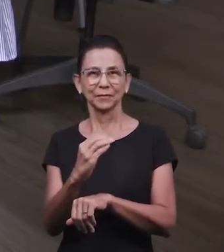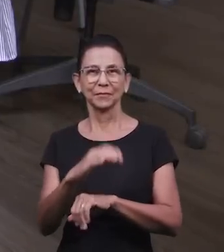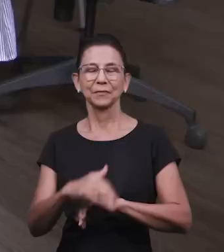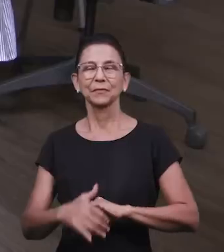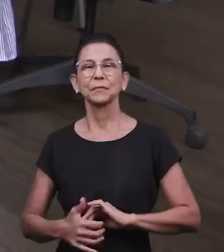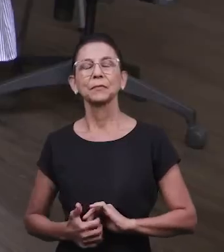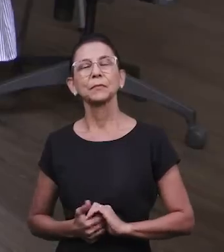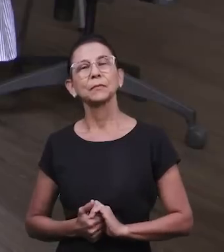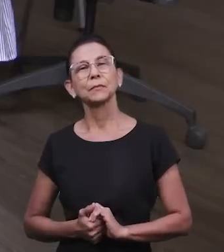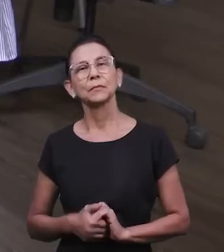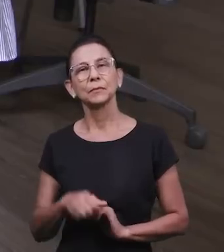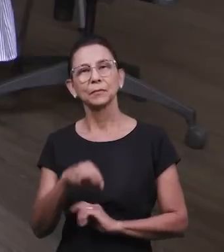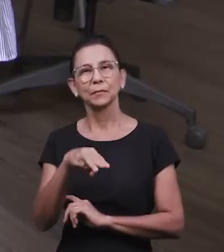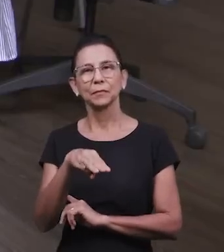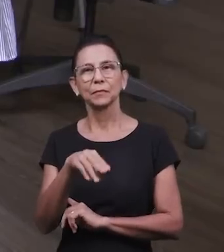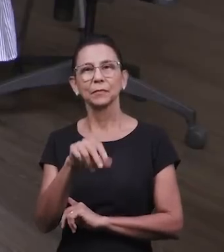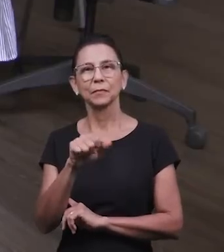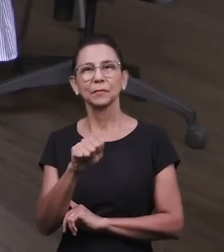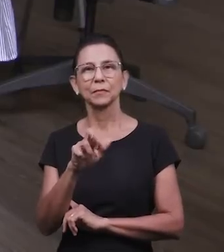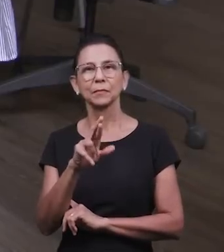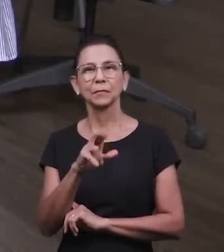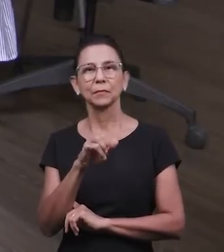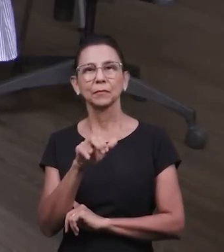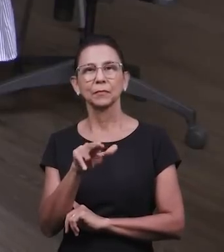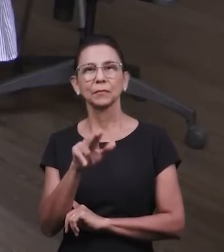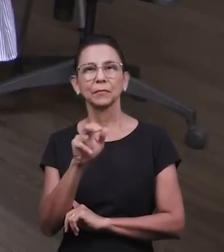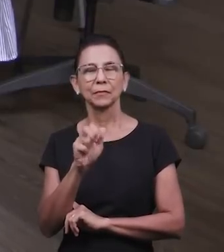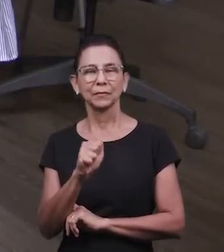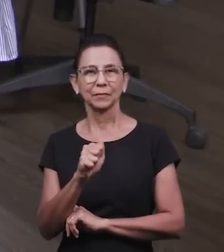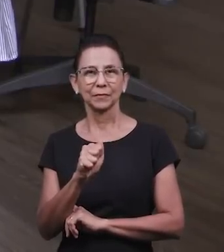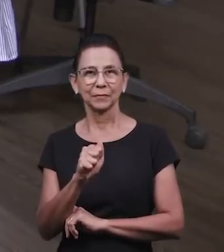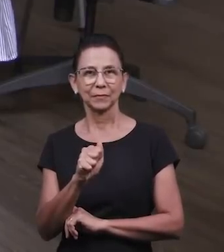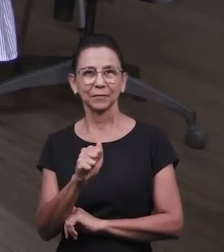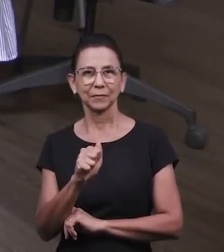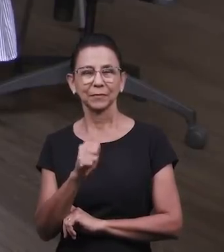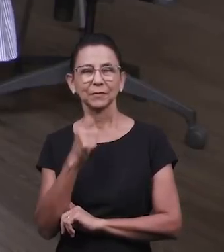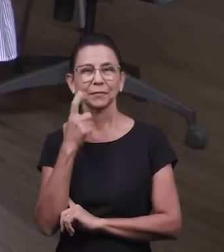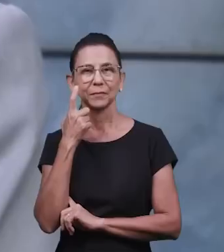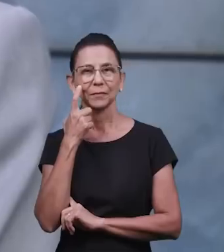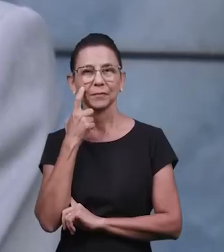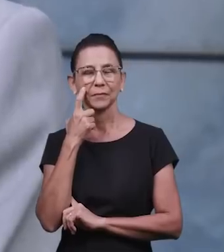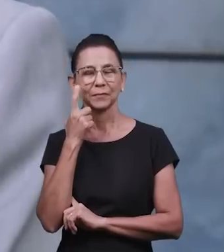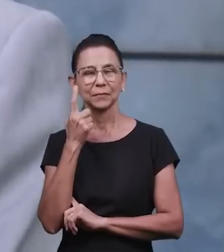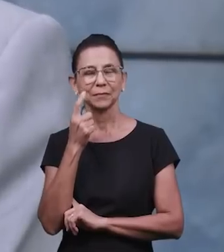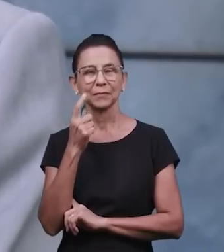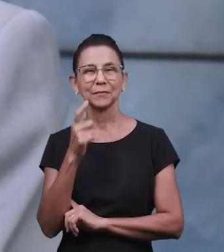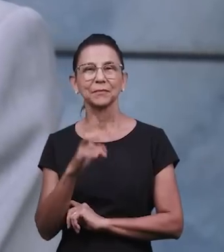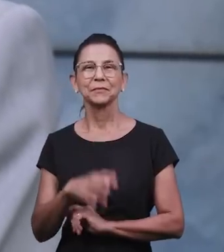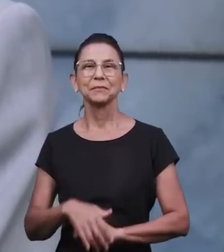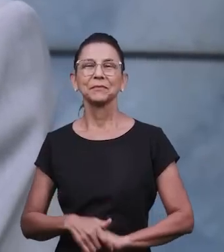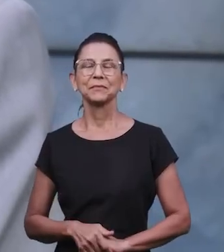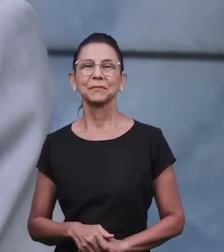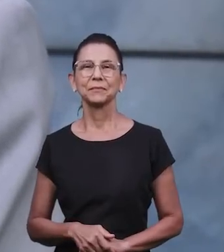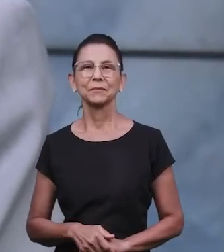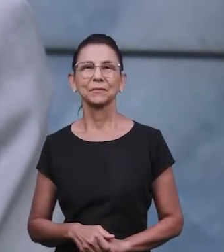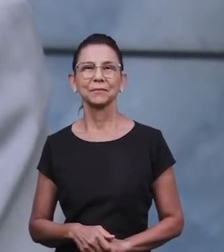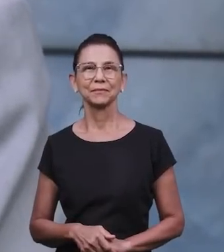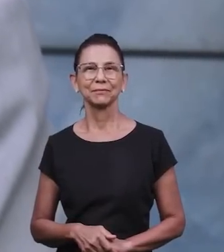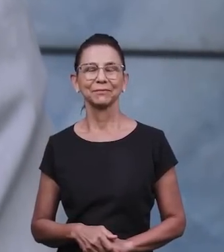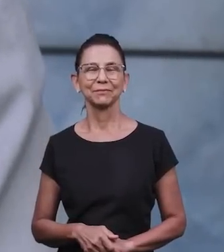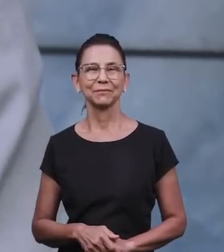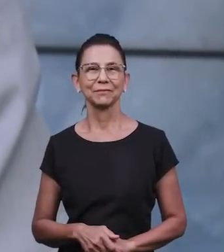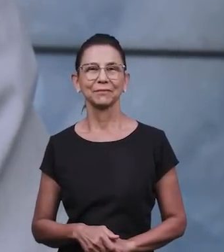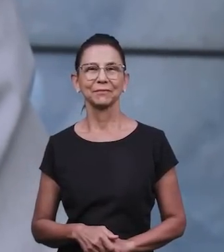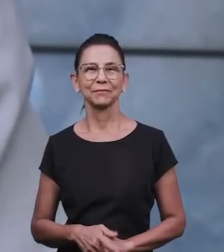em Santa Catarina, que é Mariana Martins, e ela vai trazer um testemunho. Vamos ouvir o que a Mariana tem a